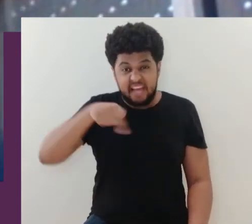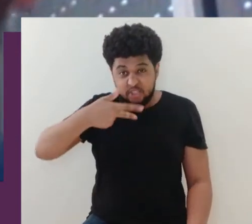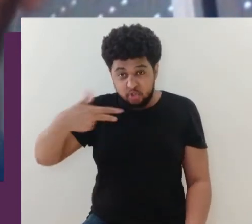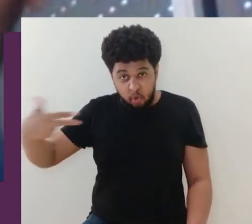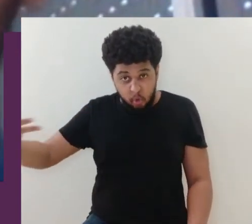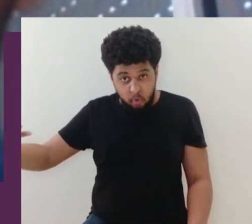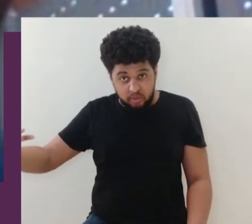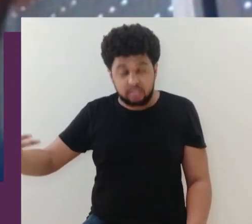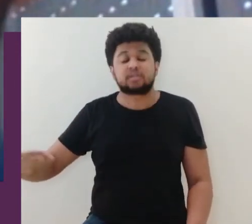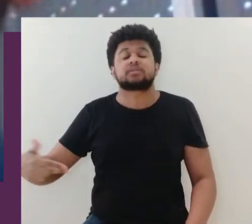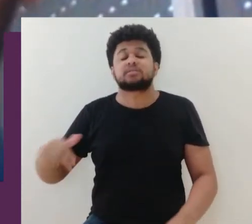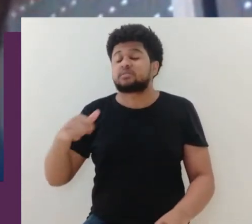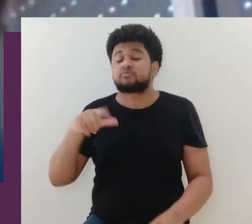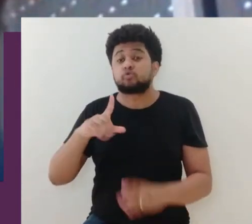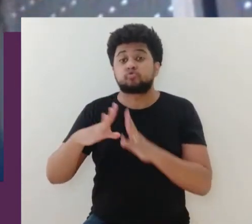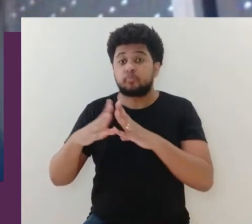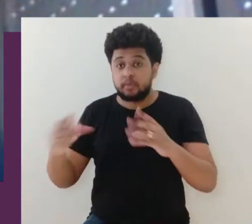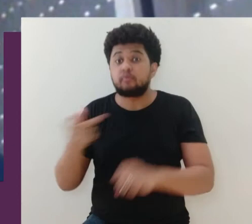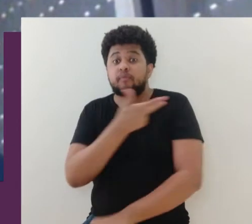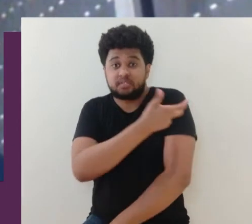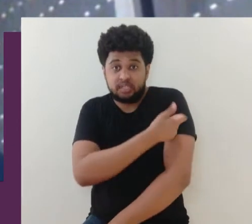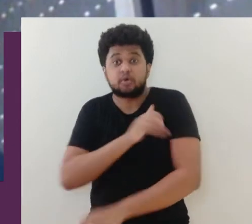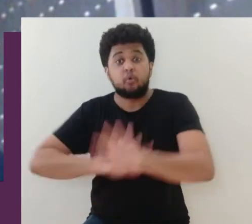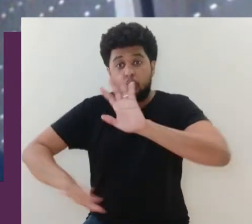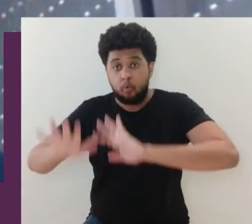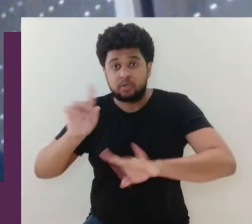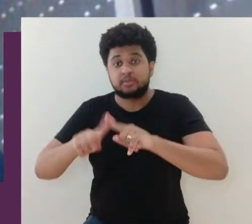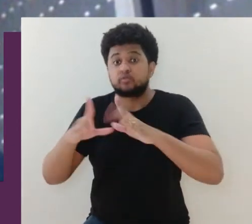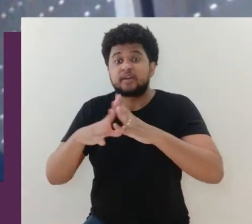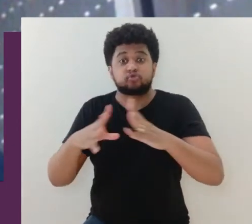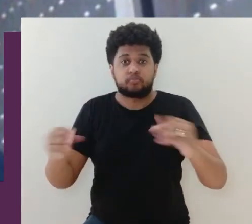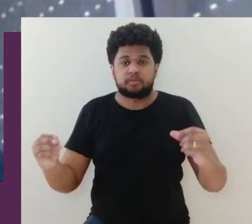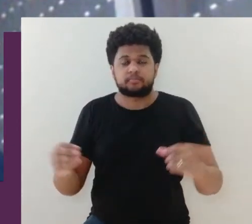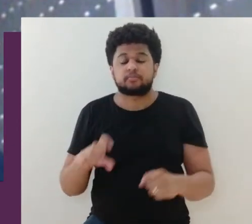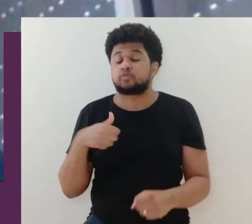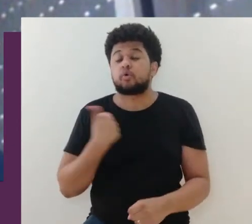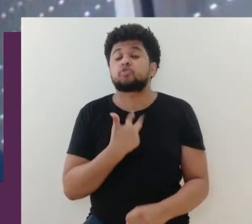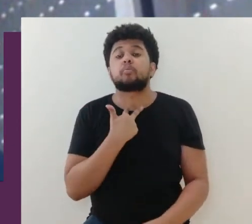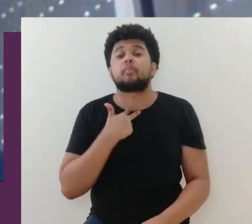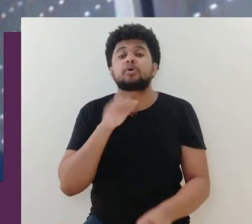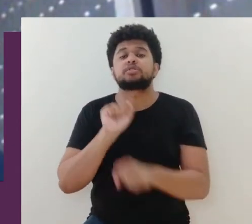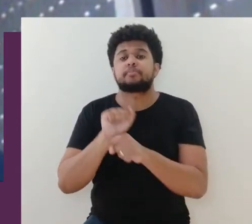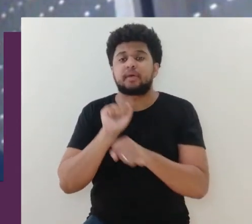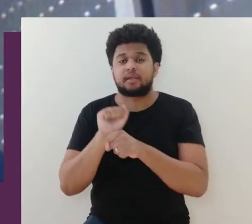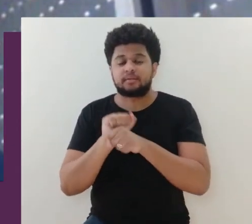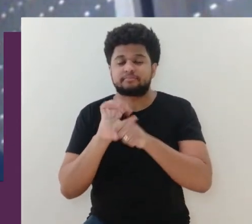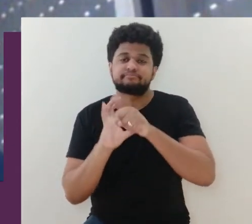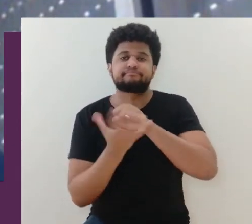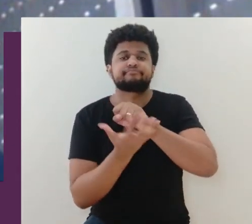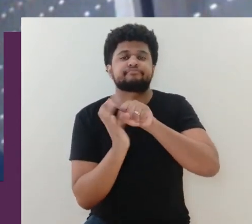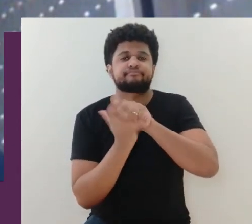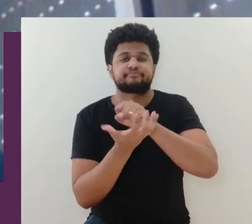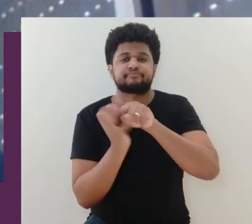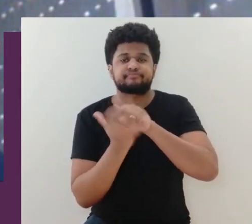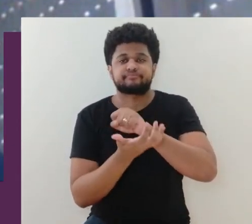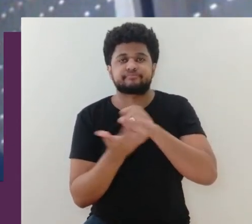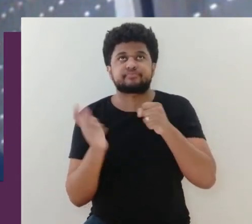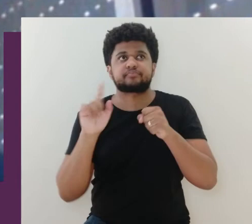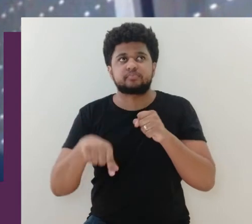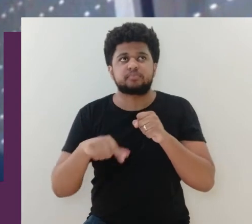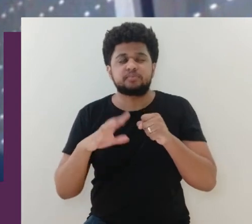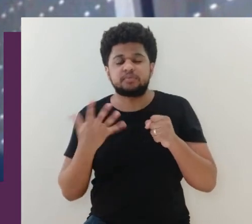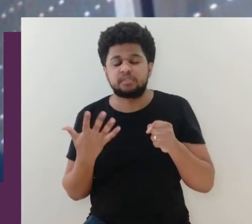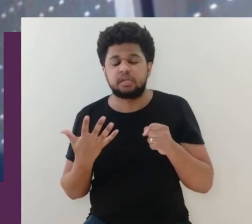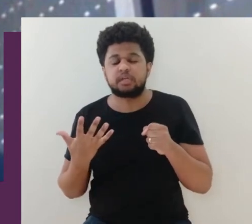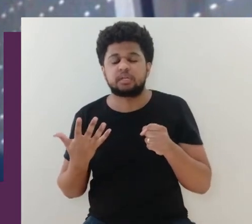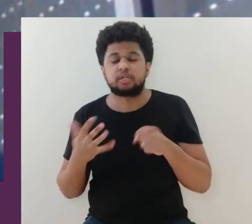E com vacinação, não consegue. Então, a gente não pode esperar que para a Covid-19, que é uma